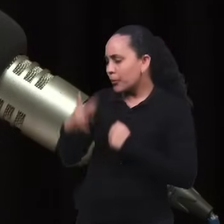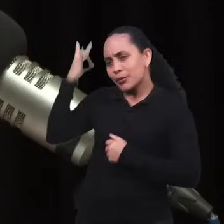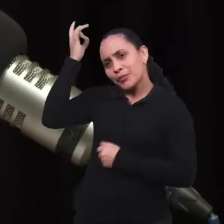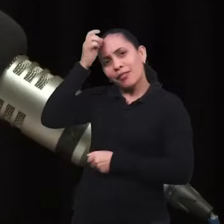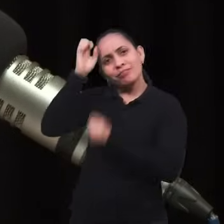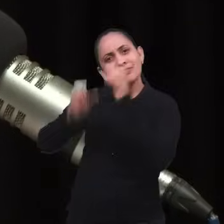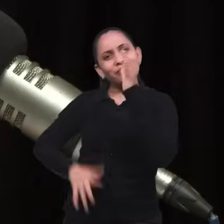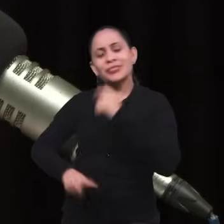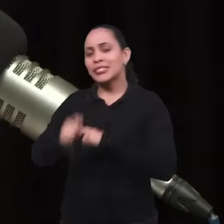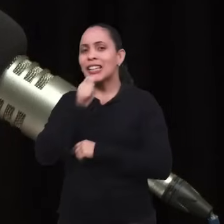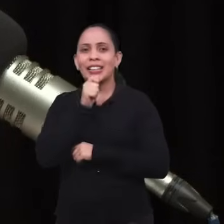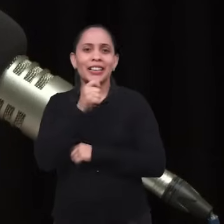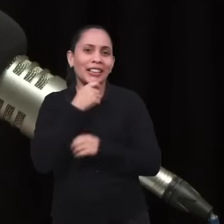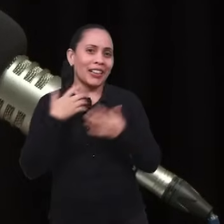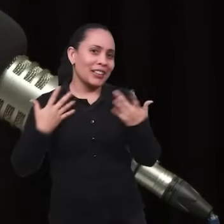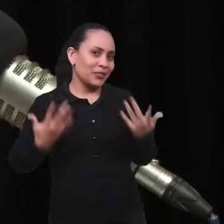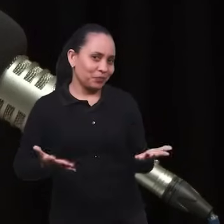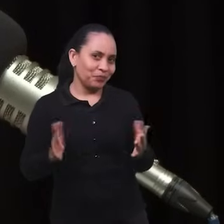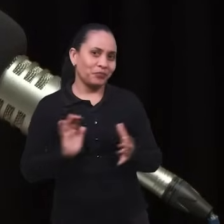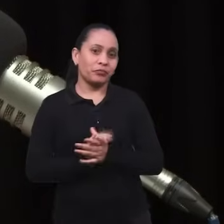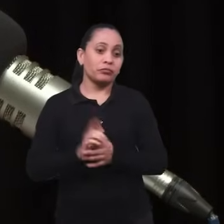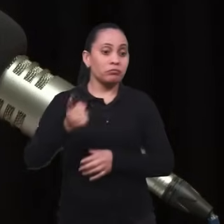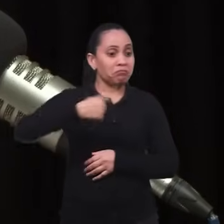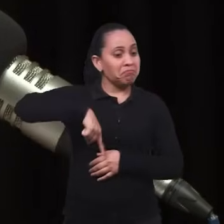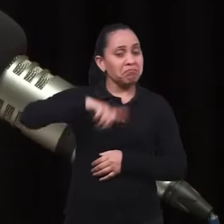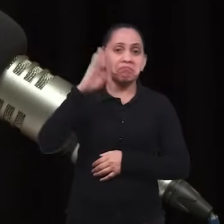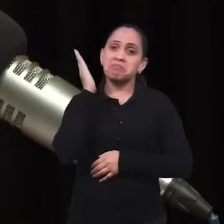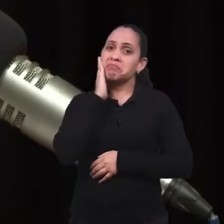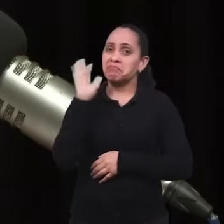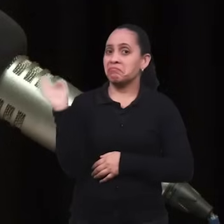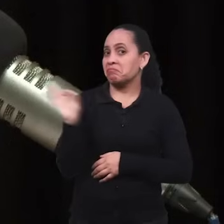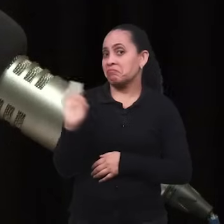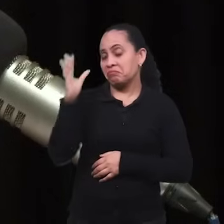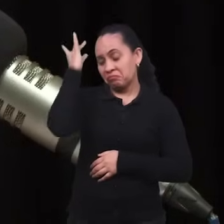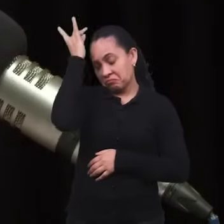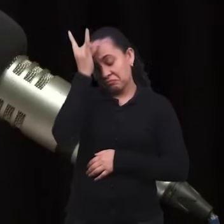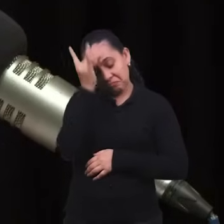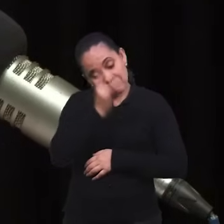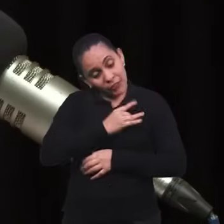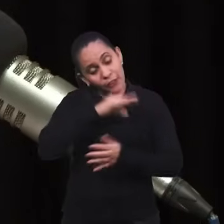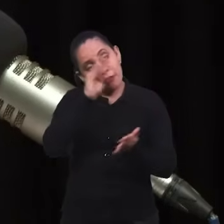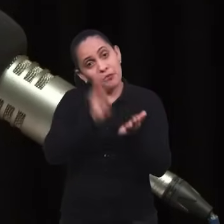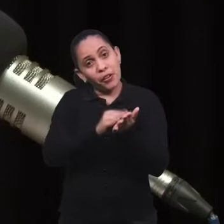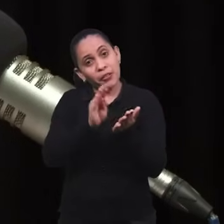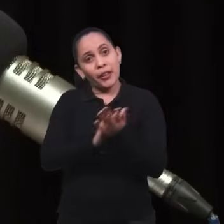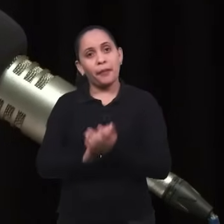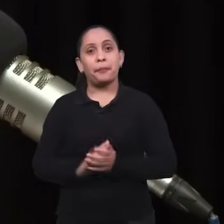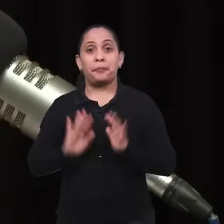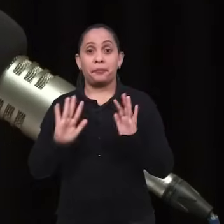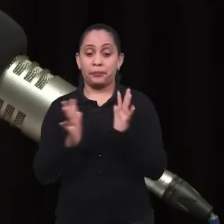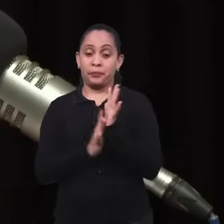sido derramado sobre toda a carne ainda. Eles não tinham sido cheios do Espírito Santo. Daqui a pouco Jesus